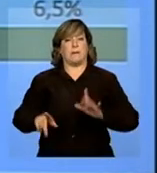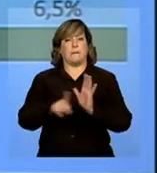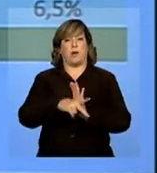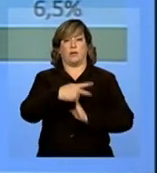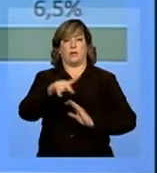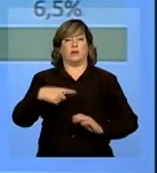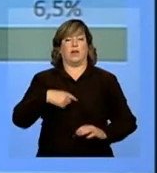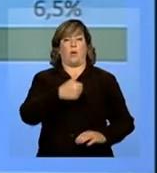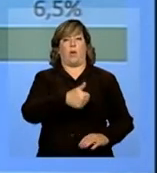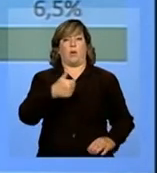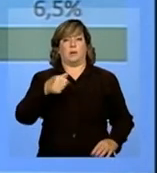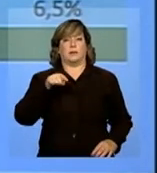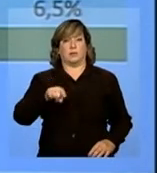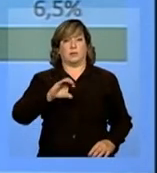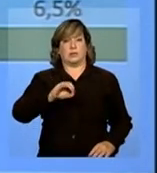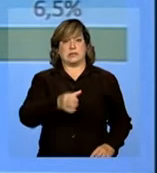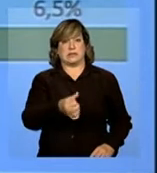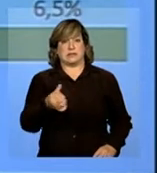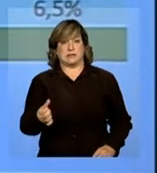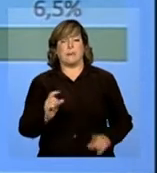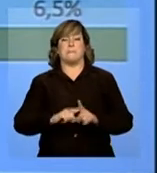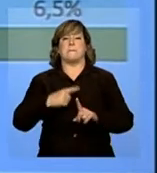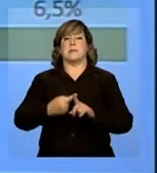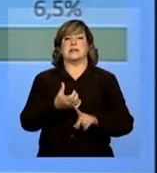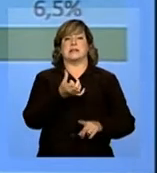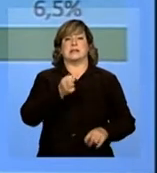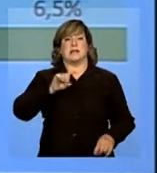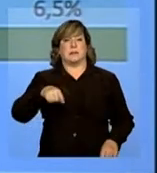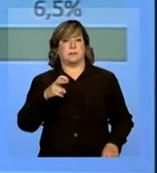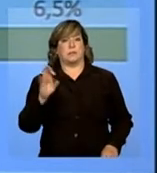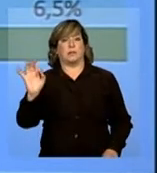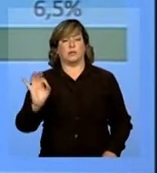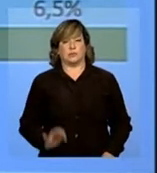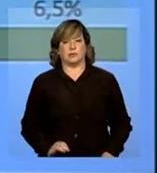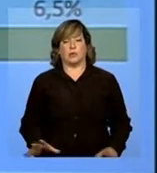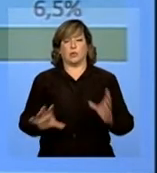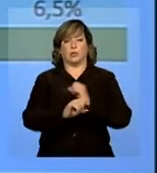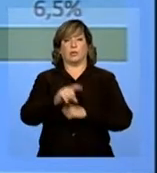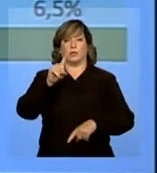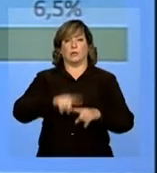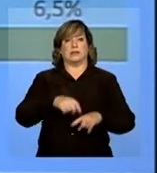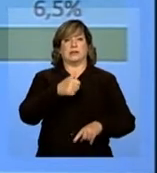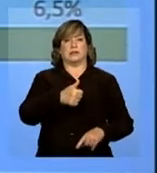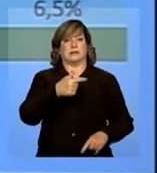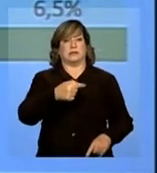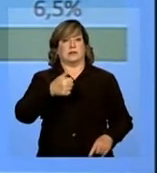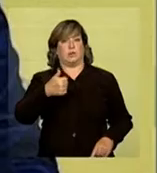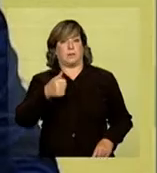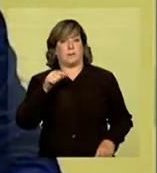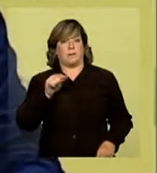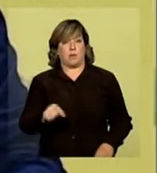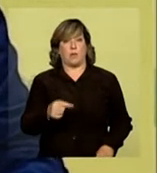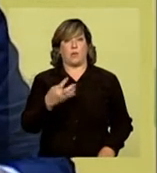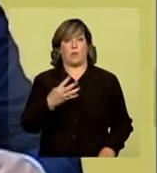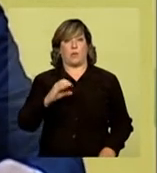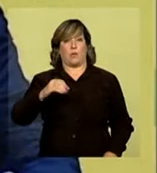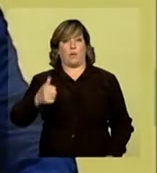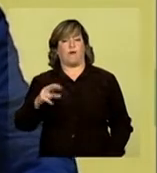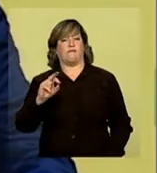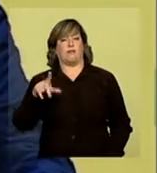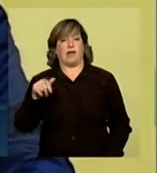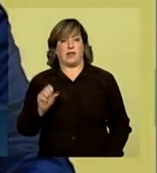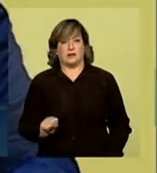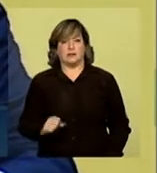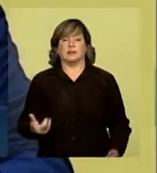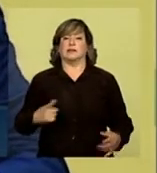específicas 11066 mais seis e meio por cento stopa Lisa a 171.401 vagas estão